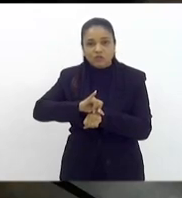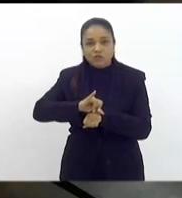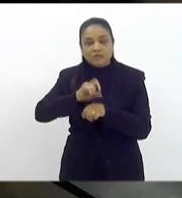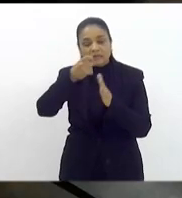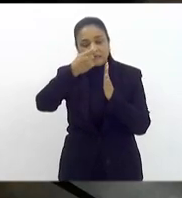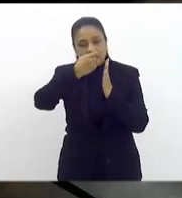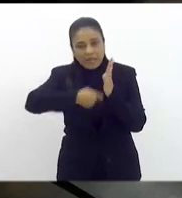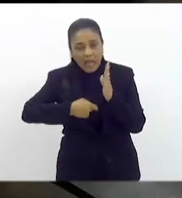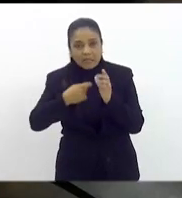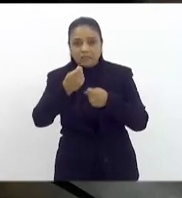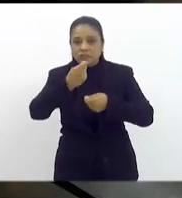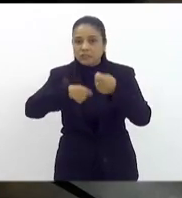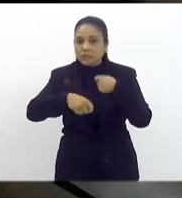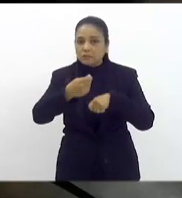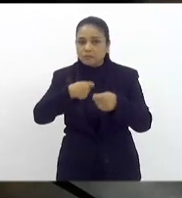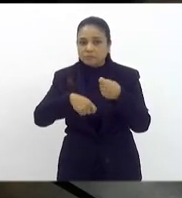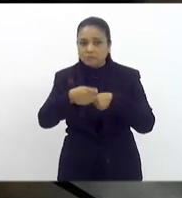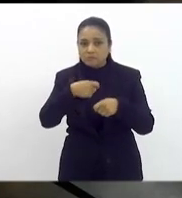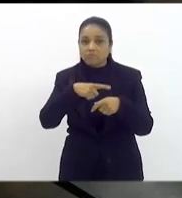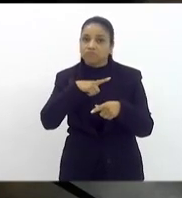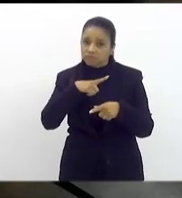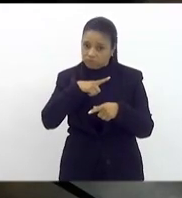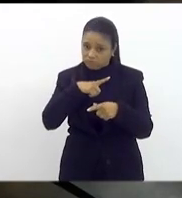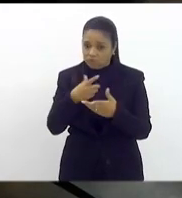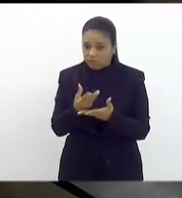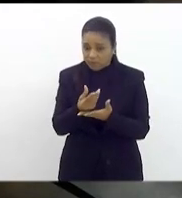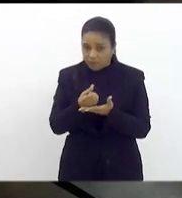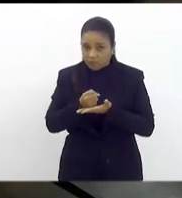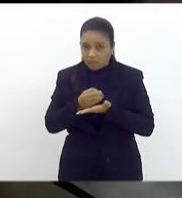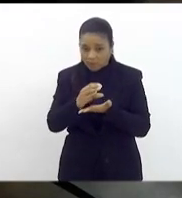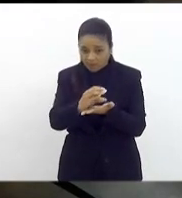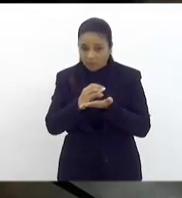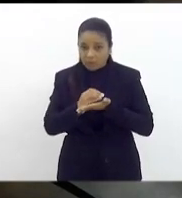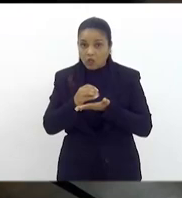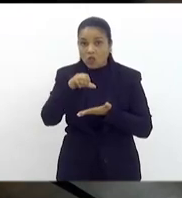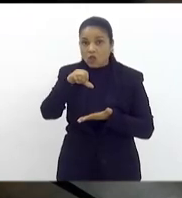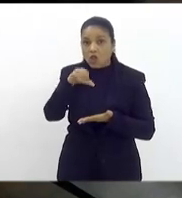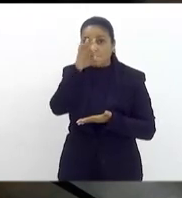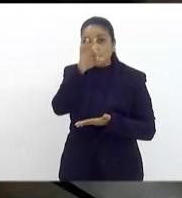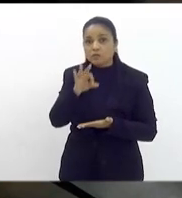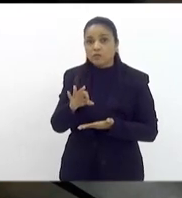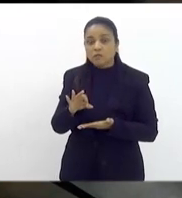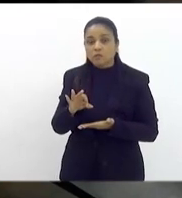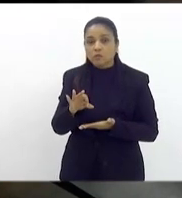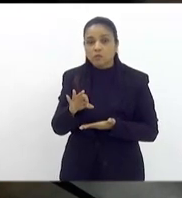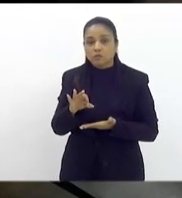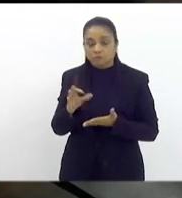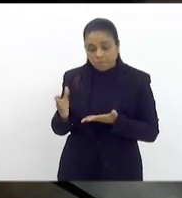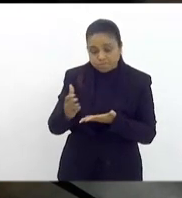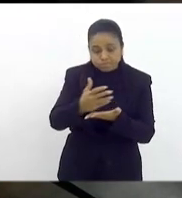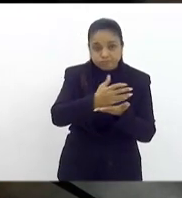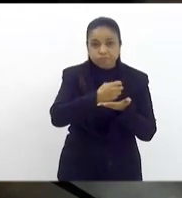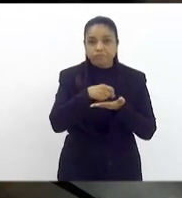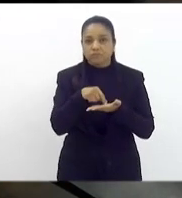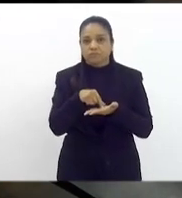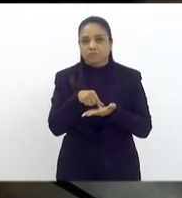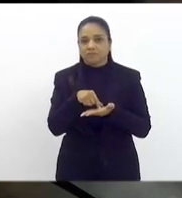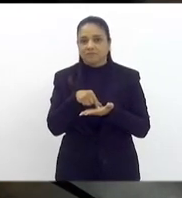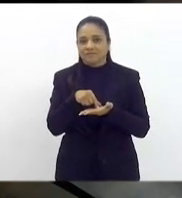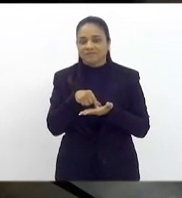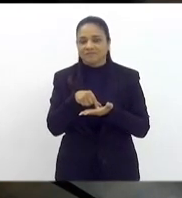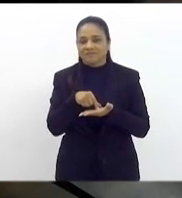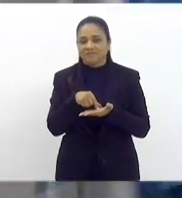taxa de administração, eles retêm claramente aí 9%, me parece, do montante arrecadado.